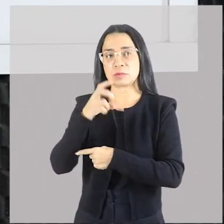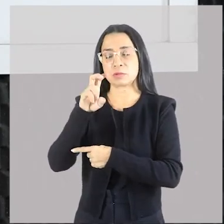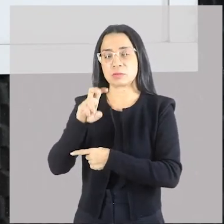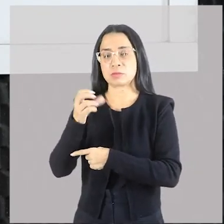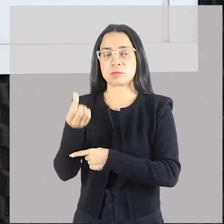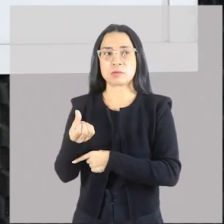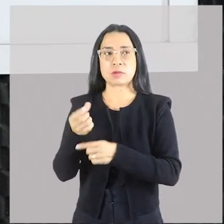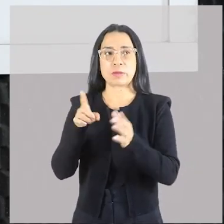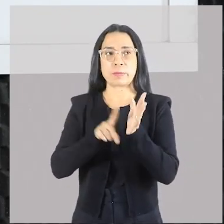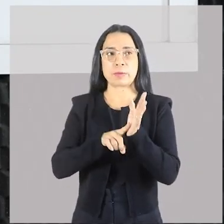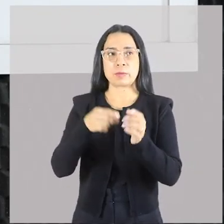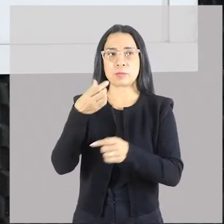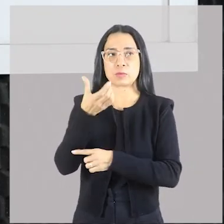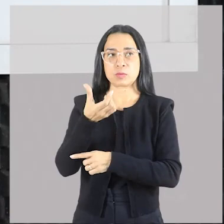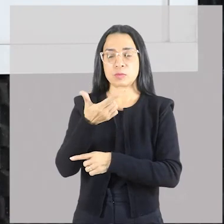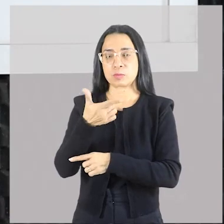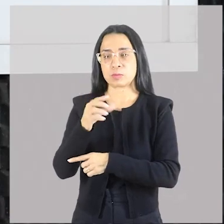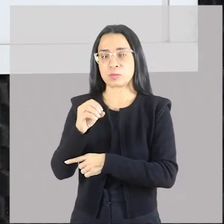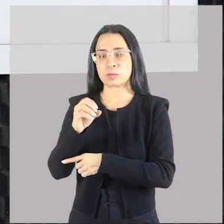200,96, que é a área do círculo, né?